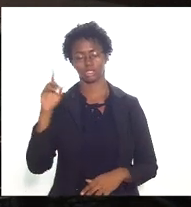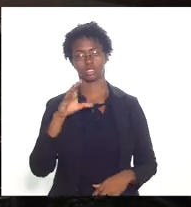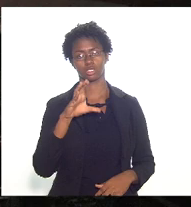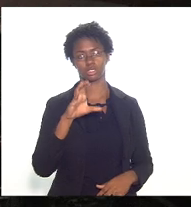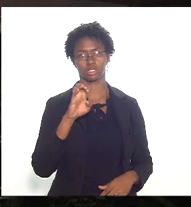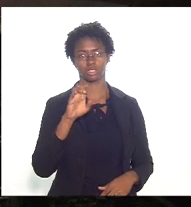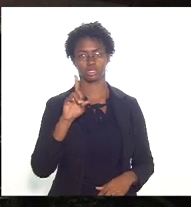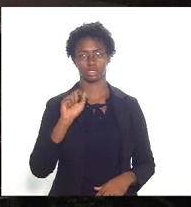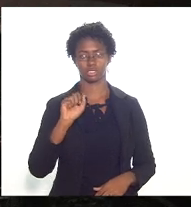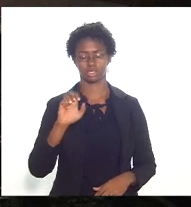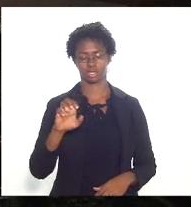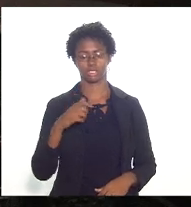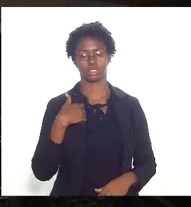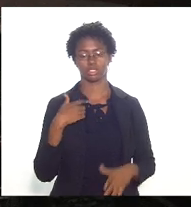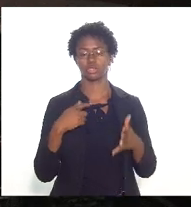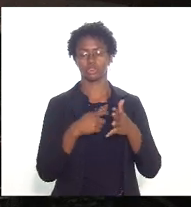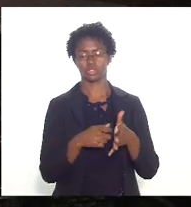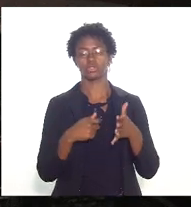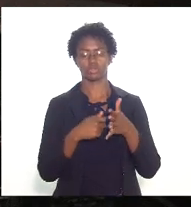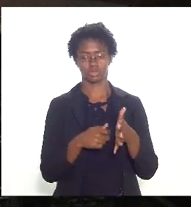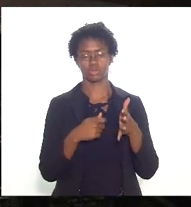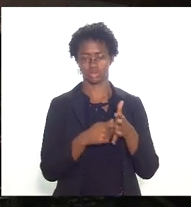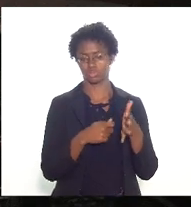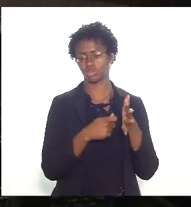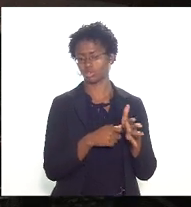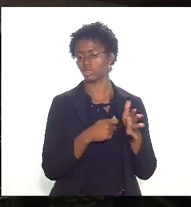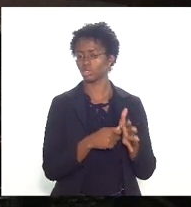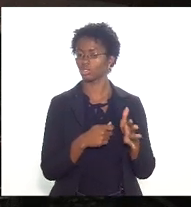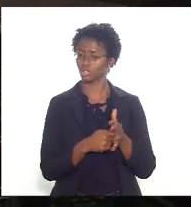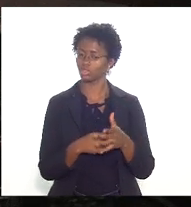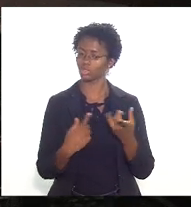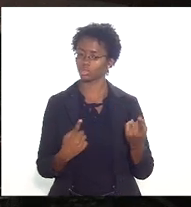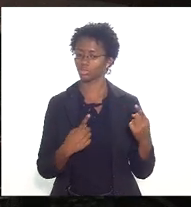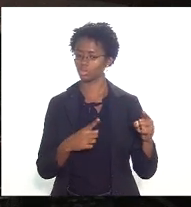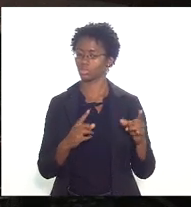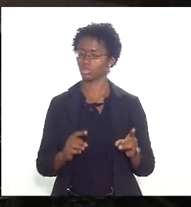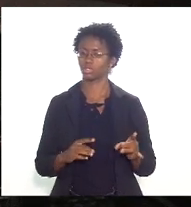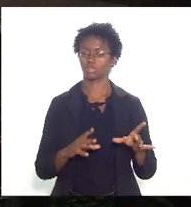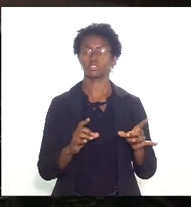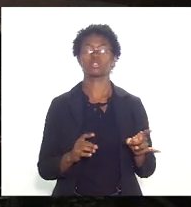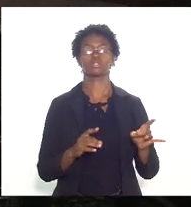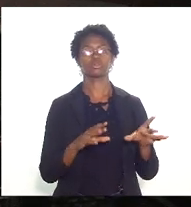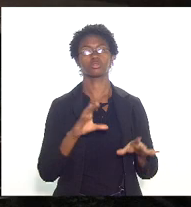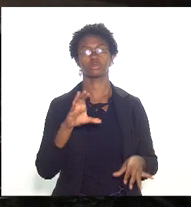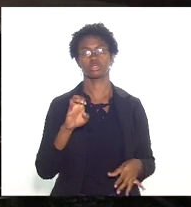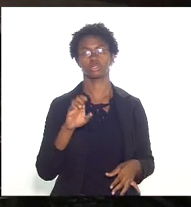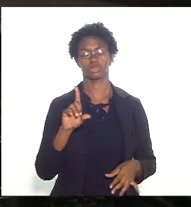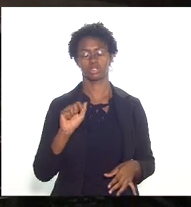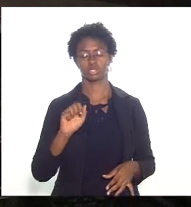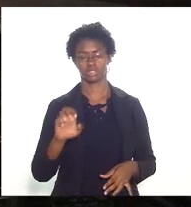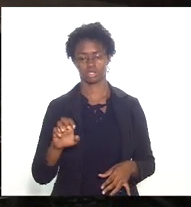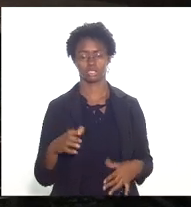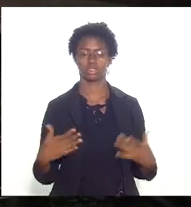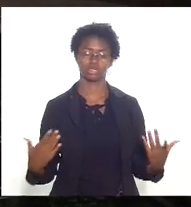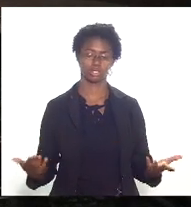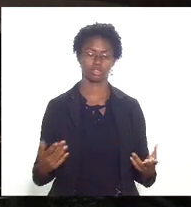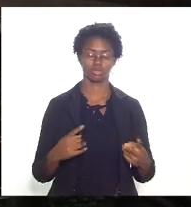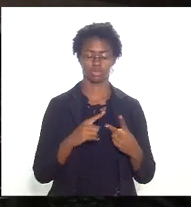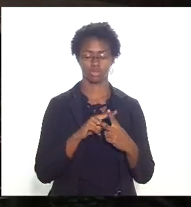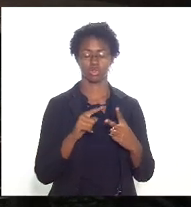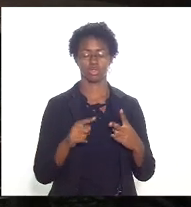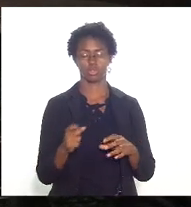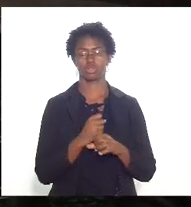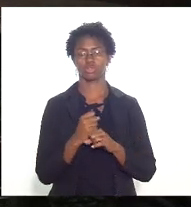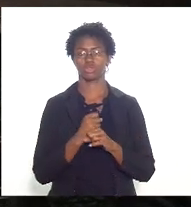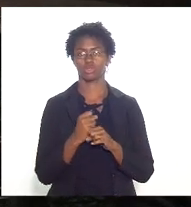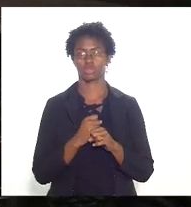com muito orgulho junto conhecer dai anos contra essa privatização da Cedae a gente ao longo de dois anos do nosso mandato